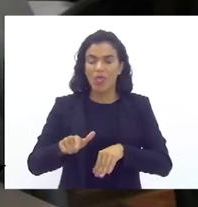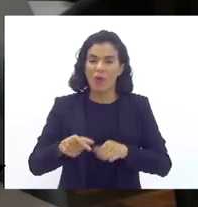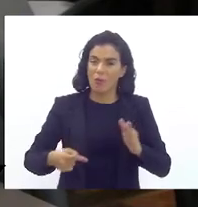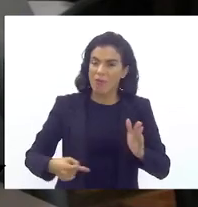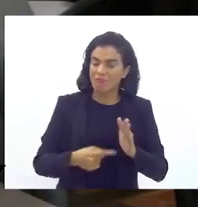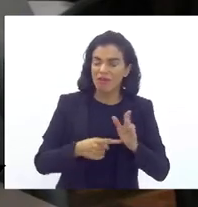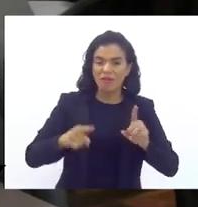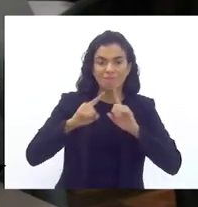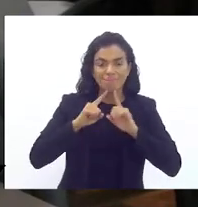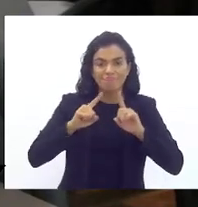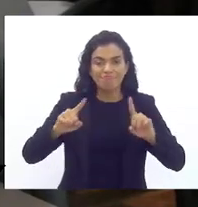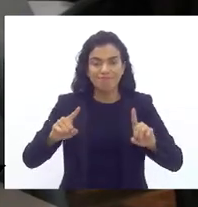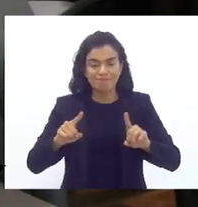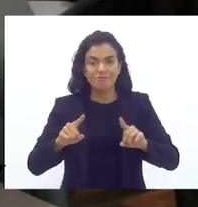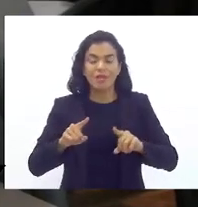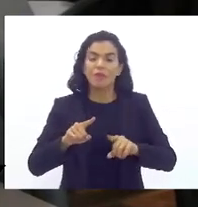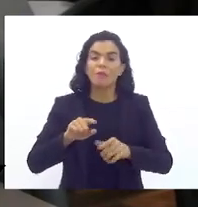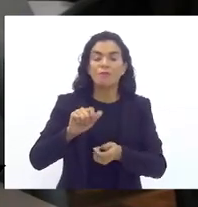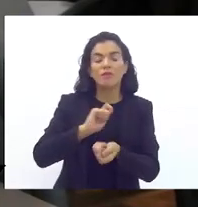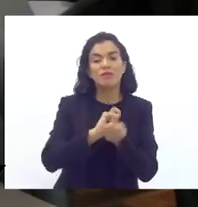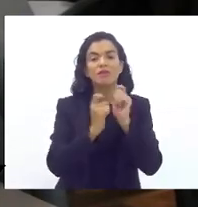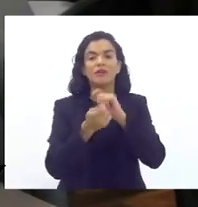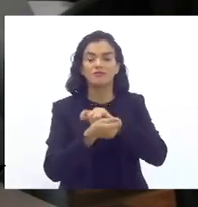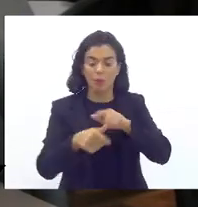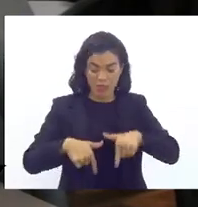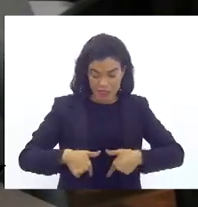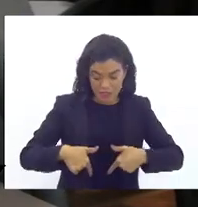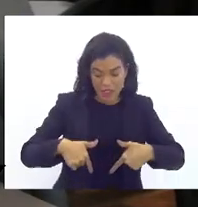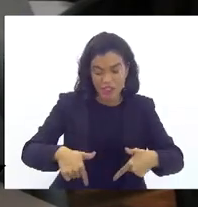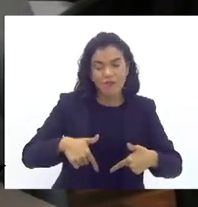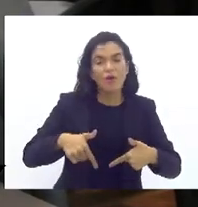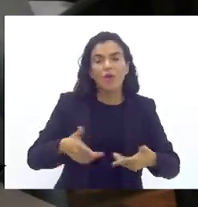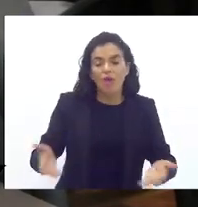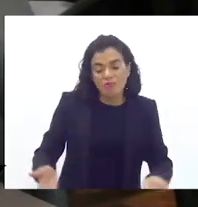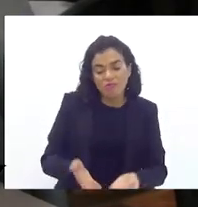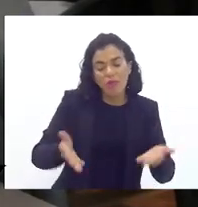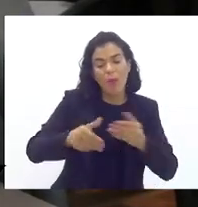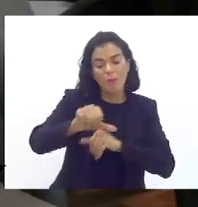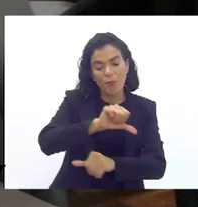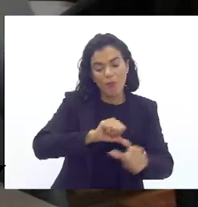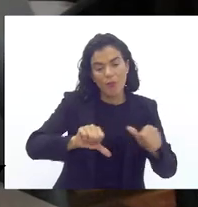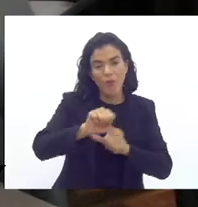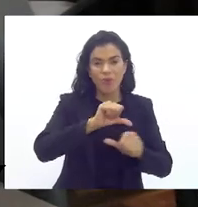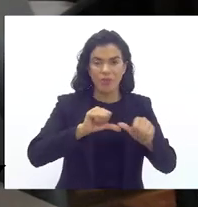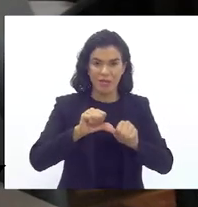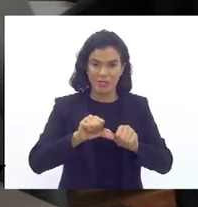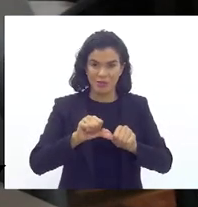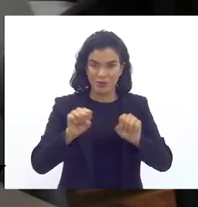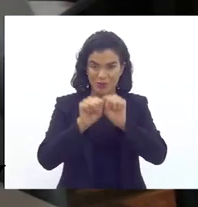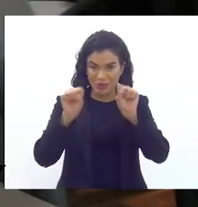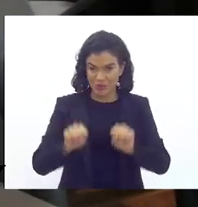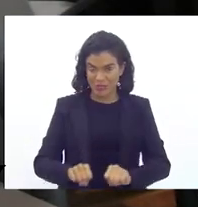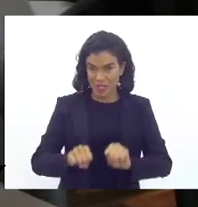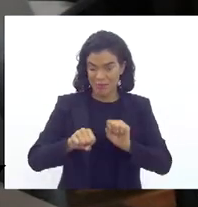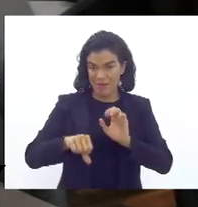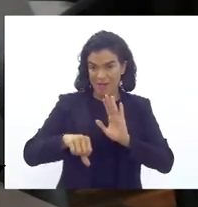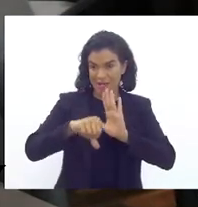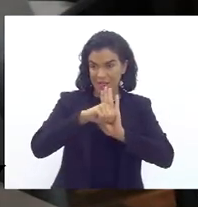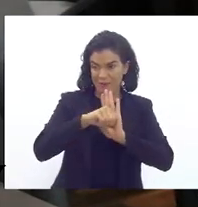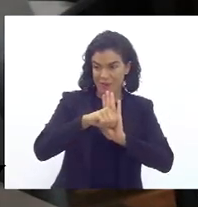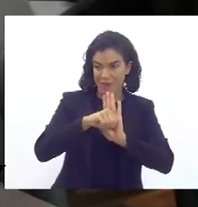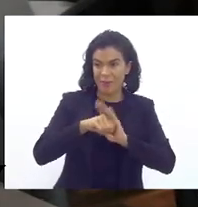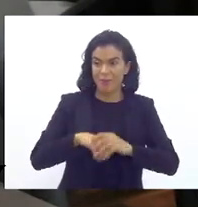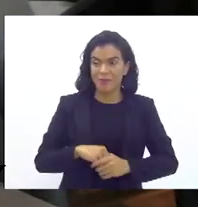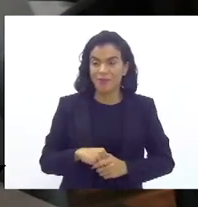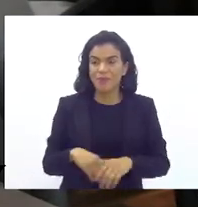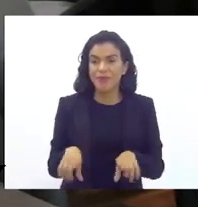transforma em iniciativa efetiva mudanças para o acabou o sistema criminal brasileiro com todas as